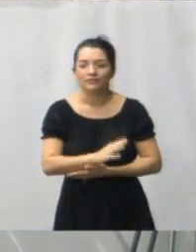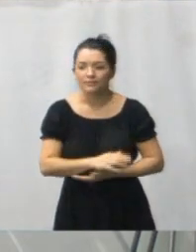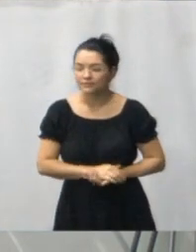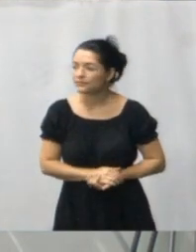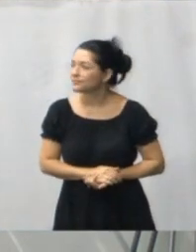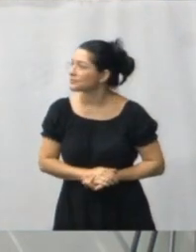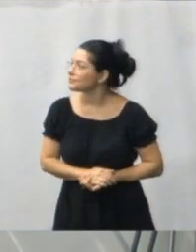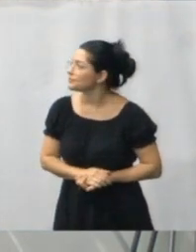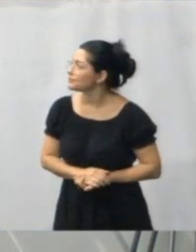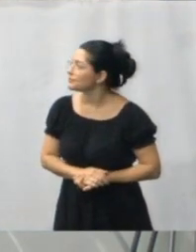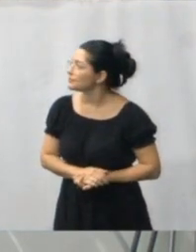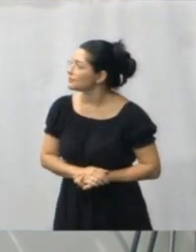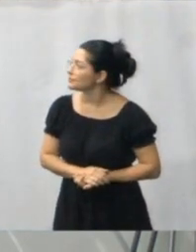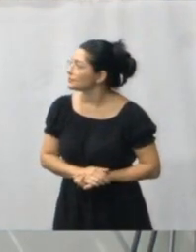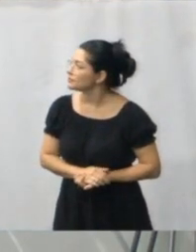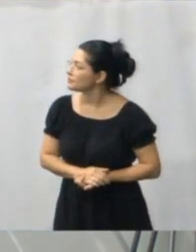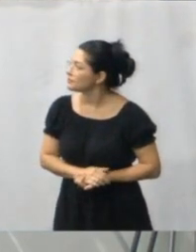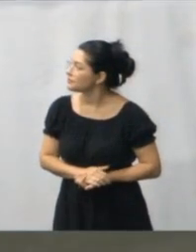um...